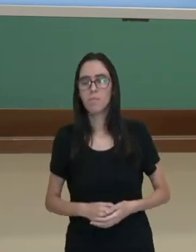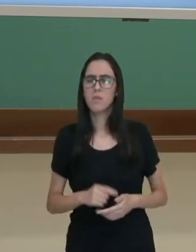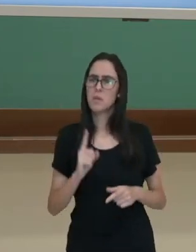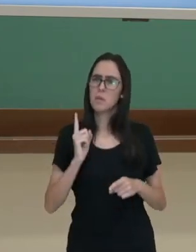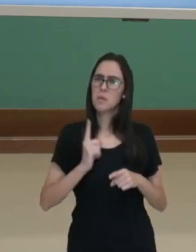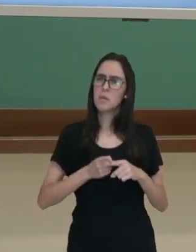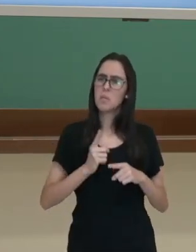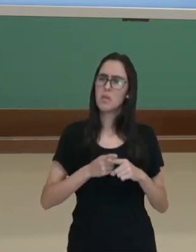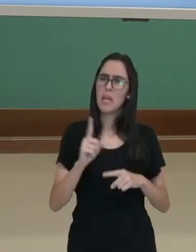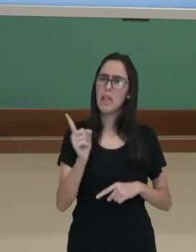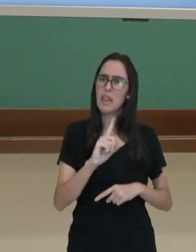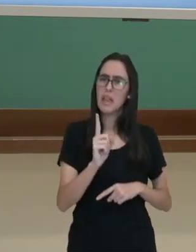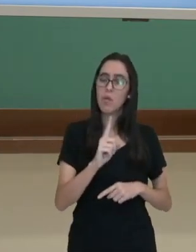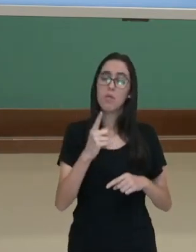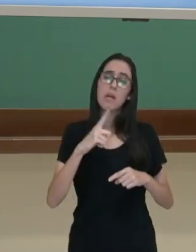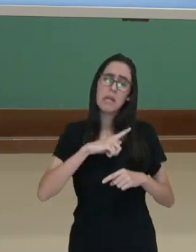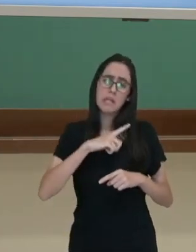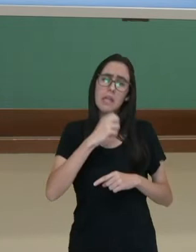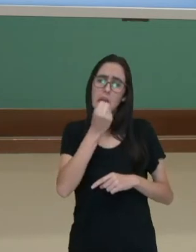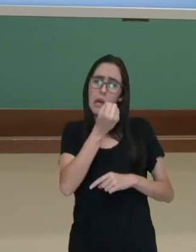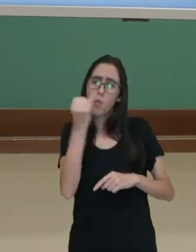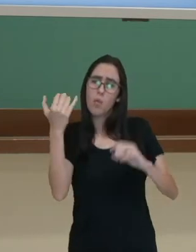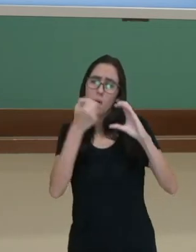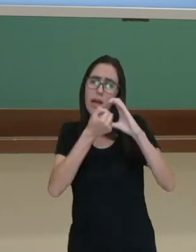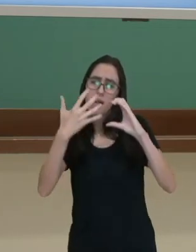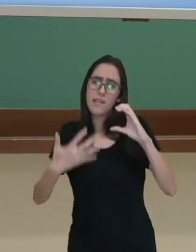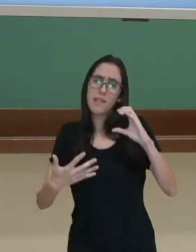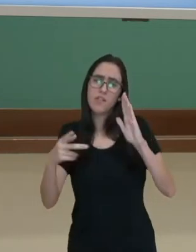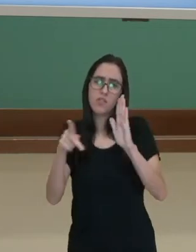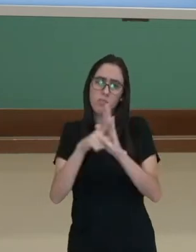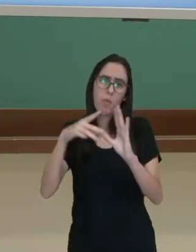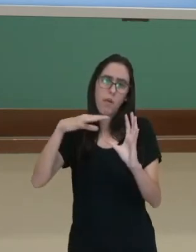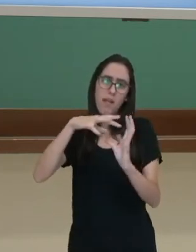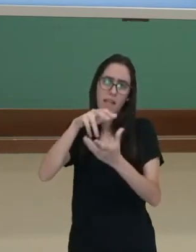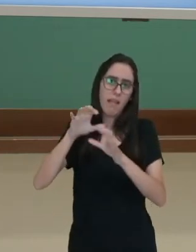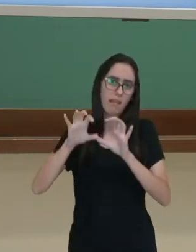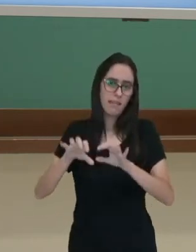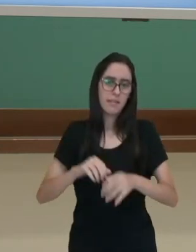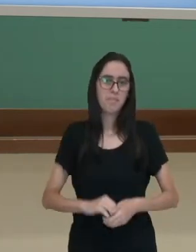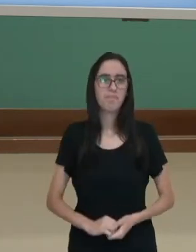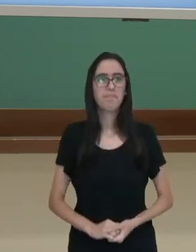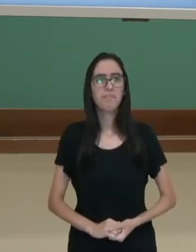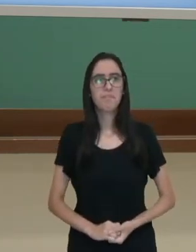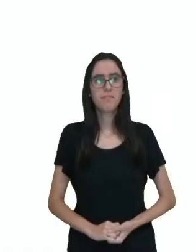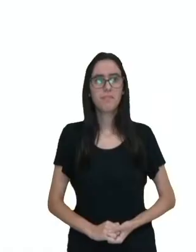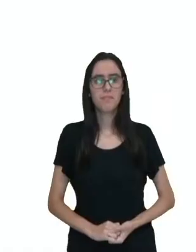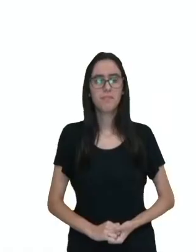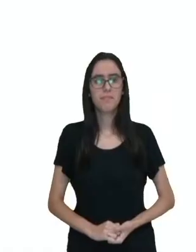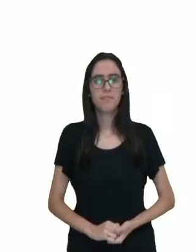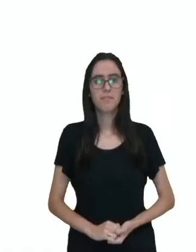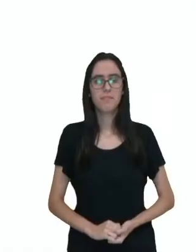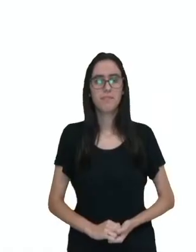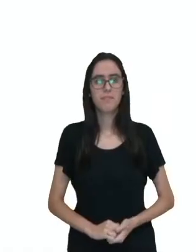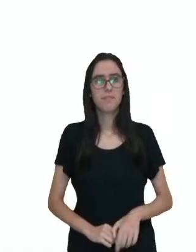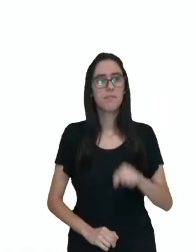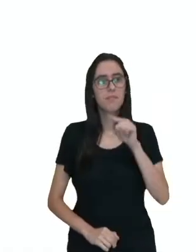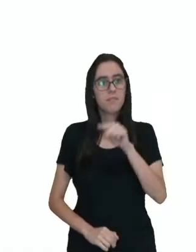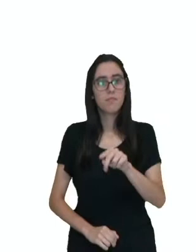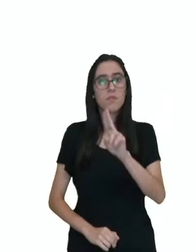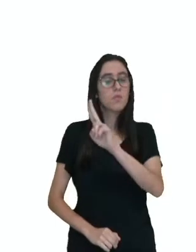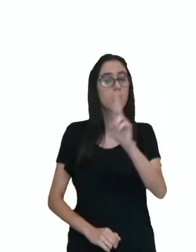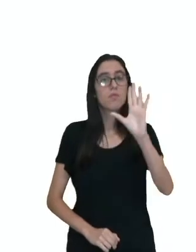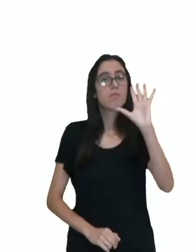motivo, né? Existem alguns fatores físicos aí importantes ser salientados. Bem, esse efeito a gente chama